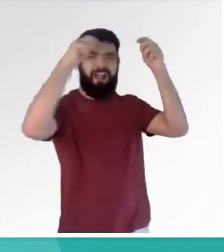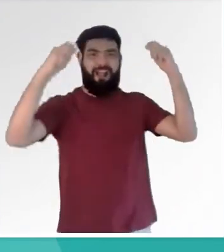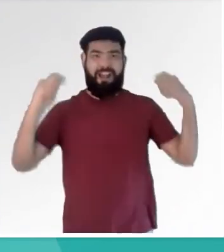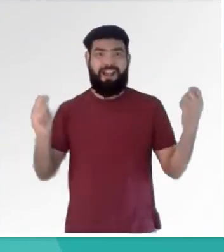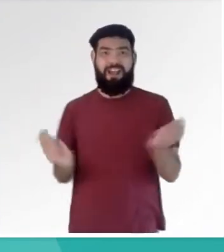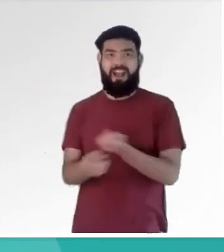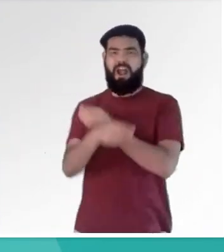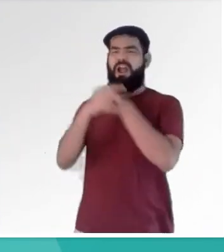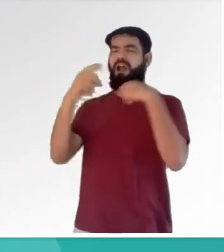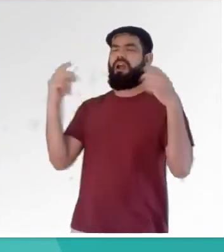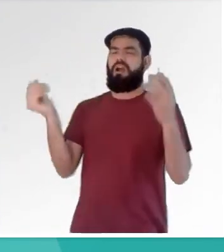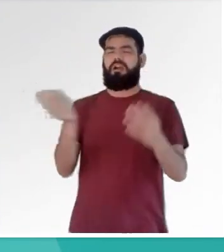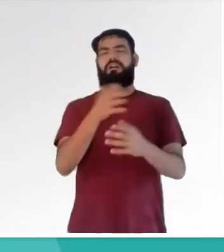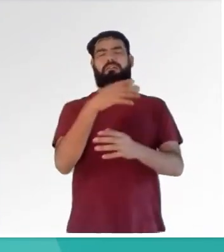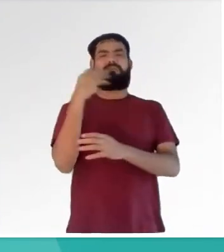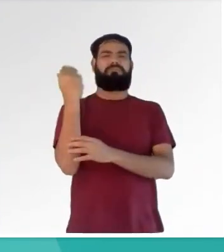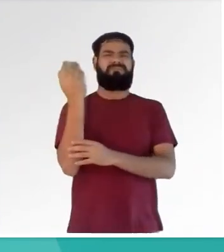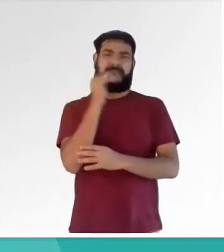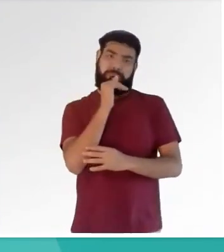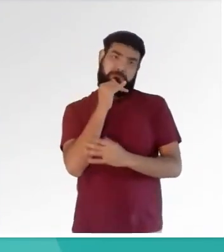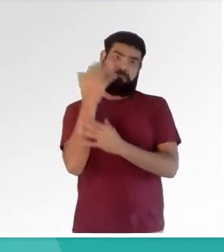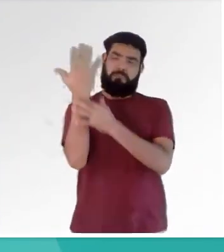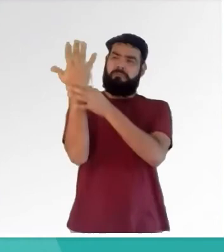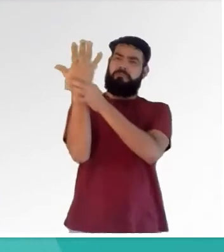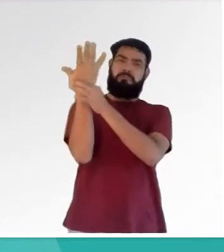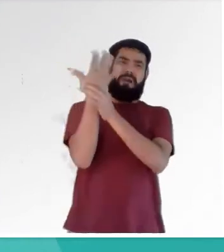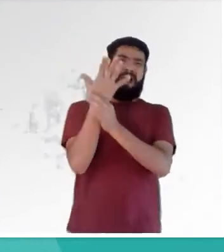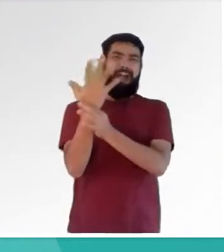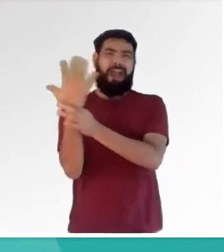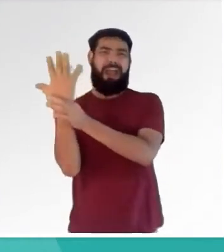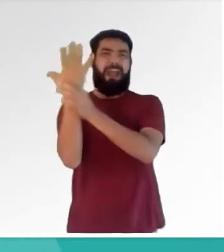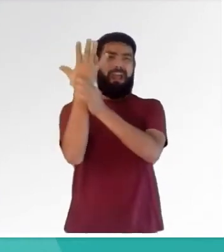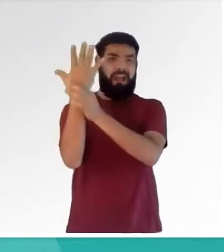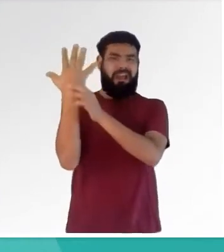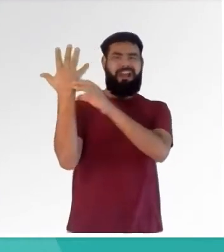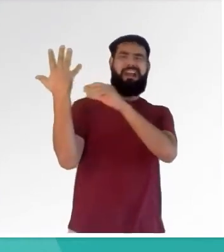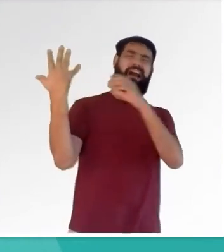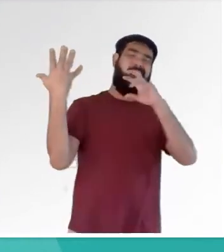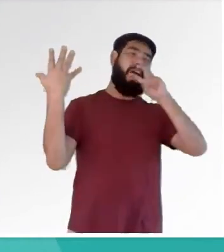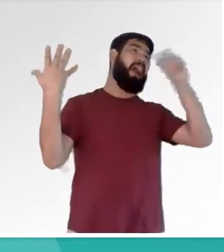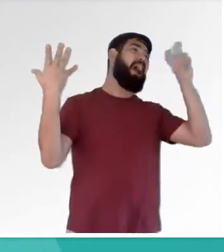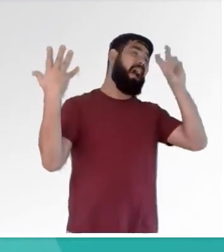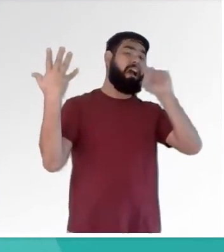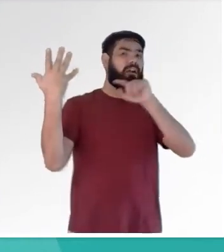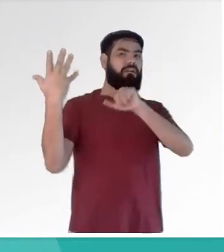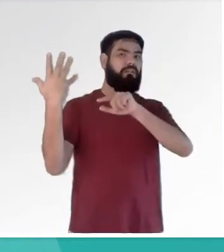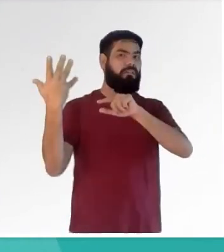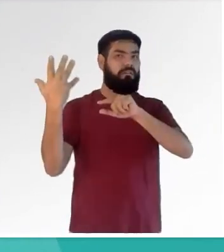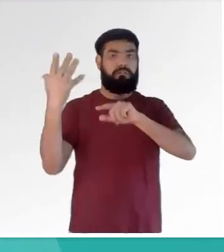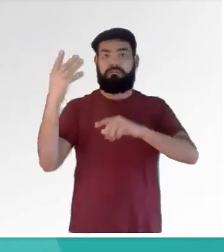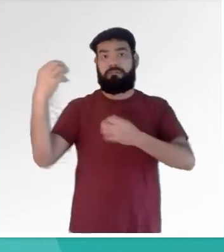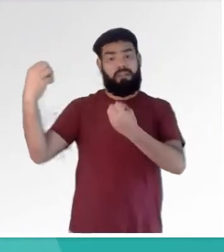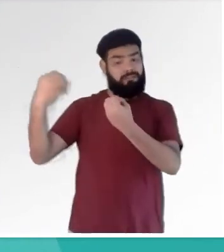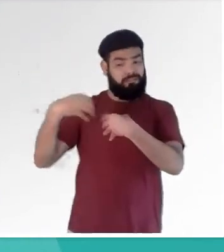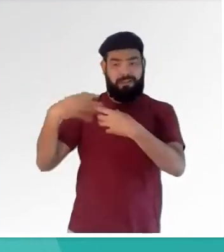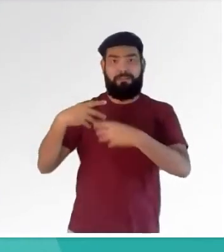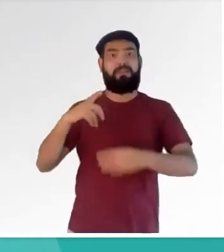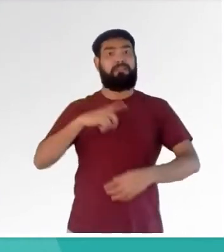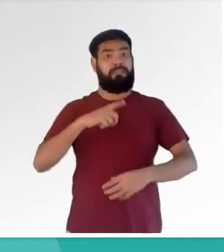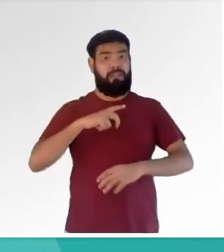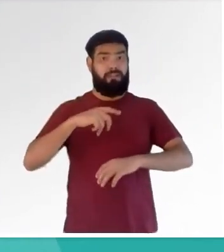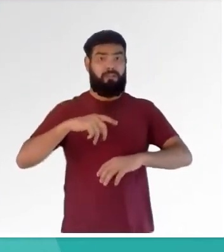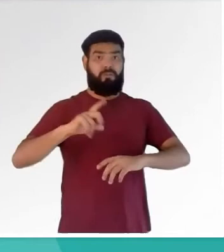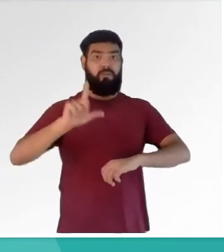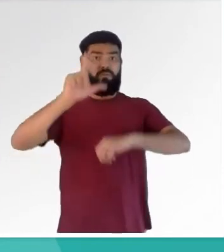passagem, algum rito, eles têm a sua doutrina, os seus ensinamentos, tem o pajé, tem toda uma orientação